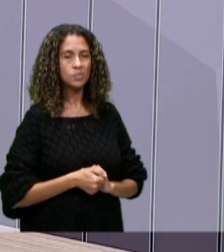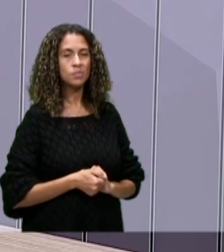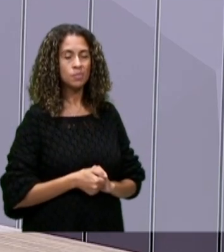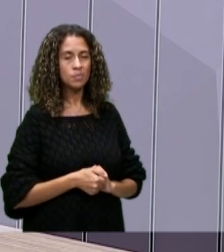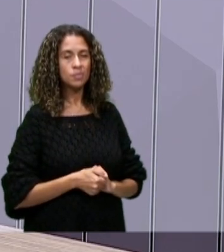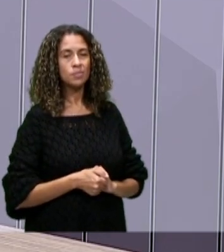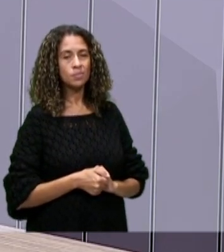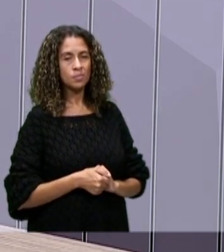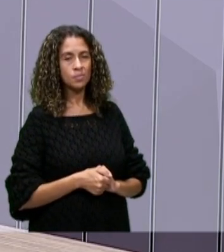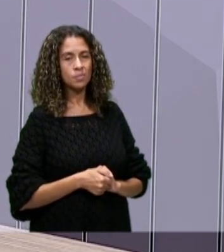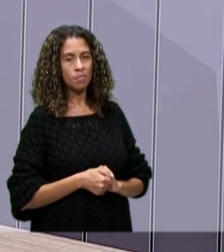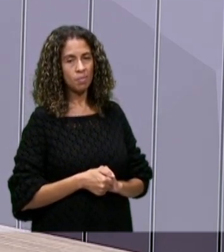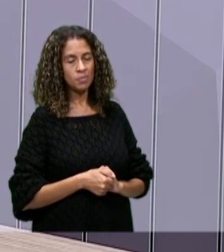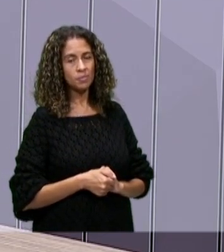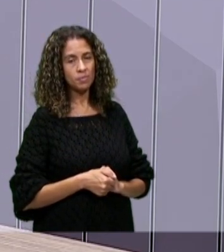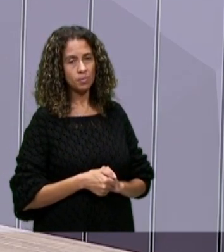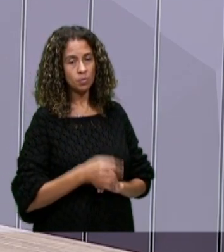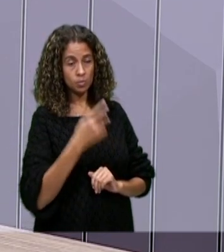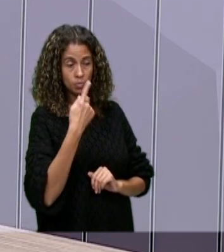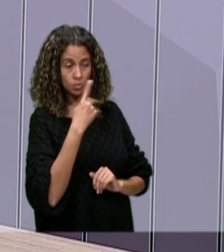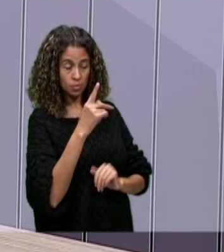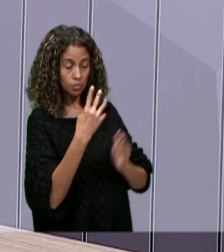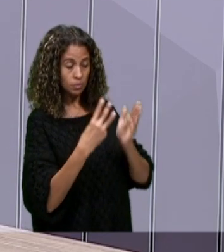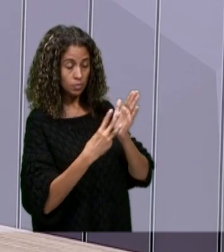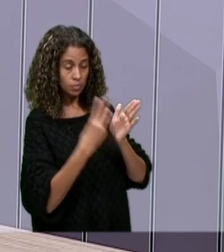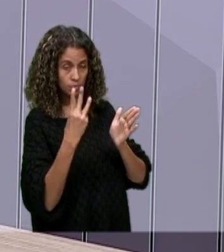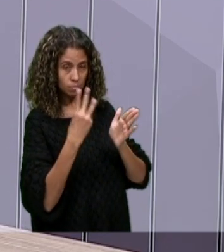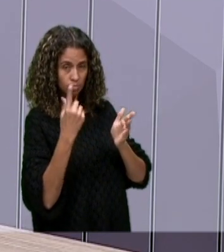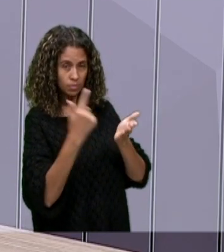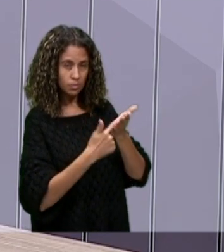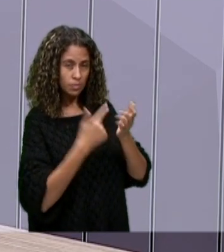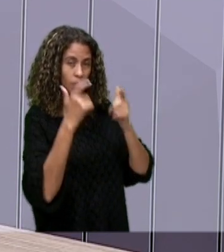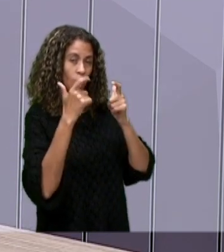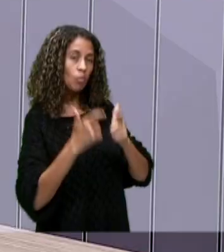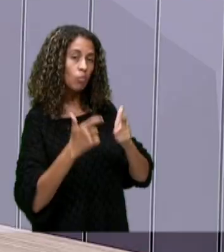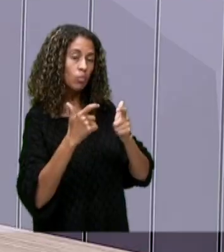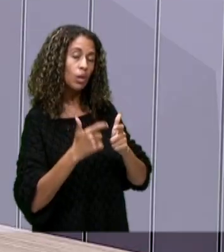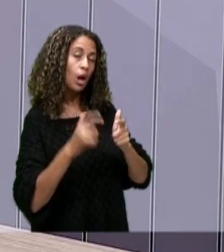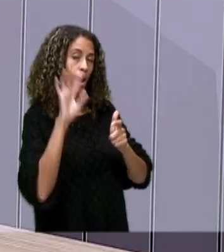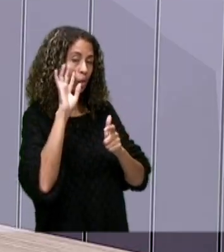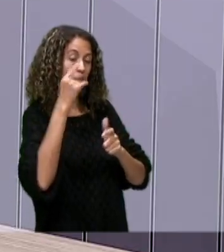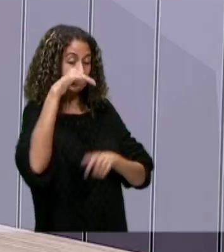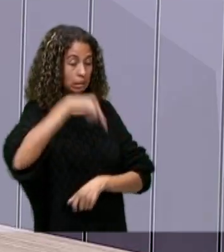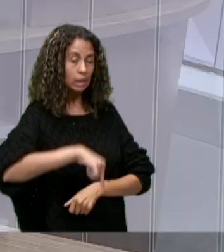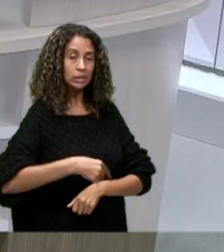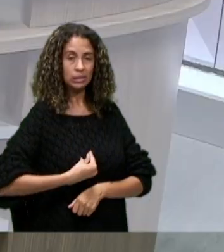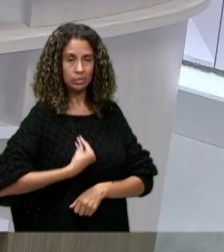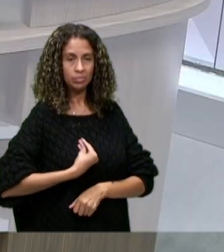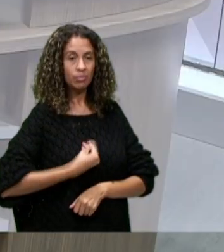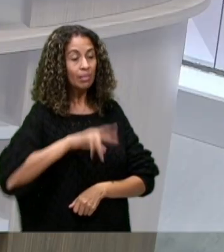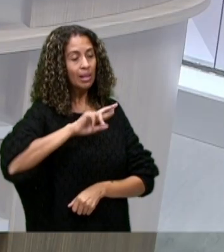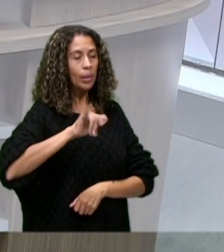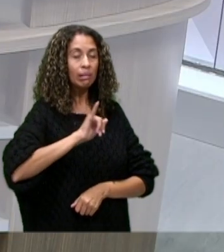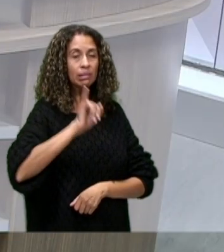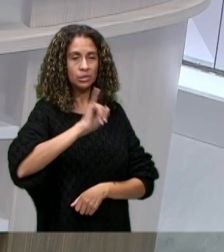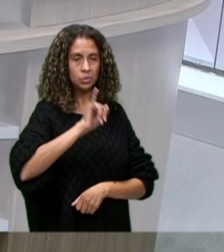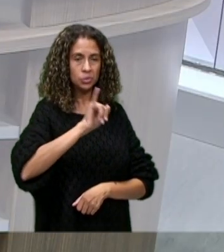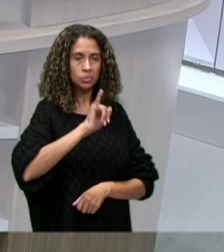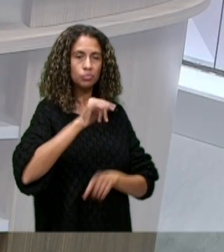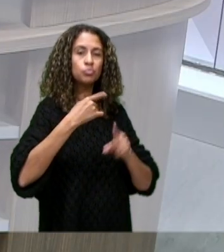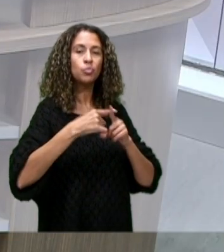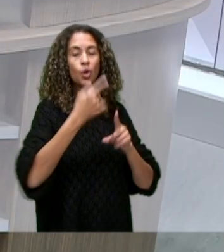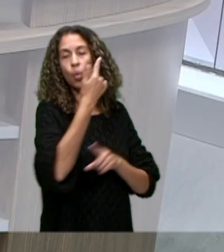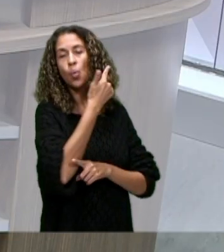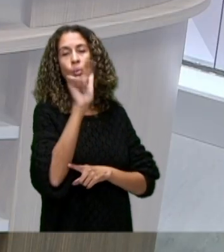E o teu terceiro romance, ele é passado aqui, digamos, não é aqui, é em Itajaí, porque o nome é outro.